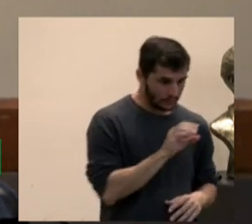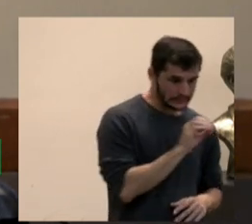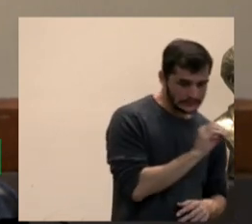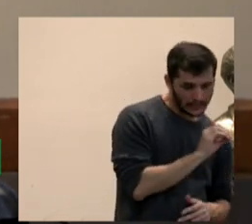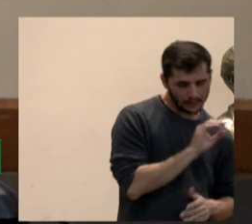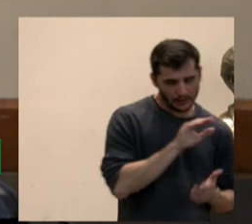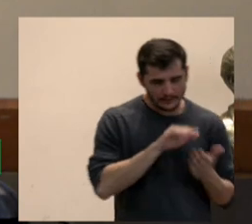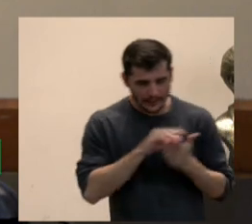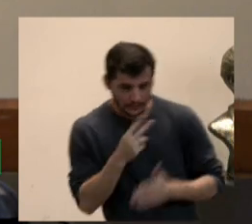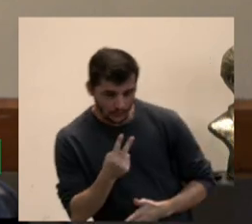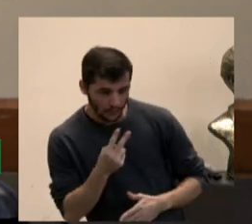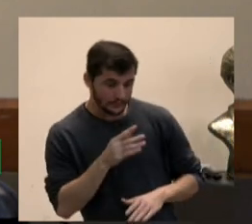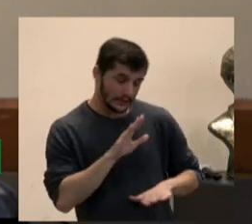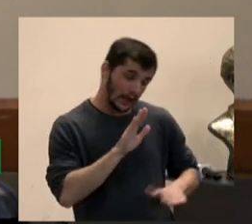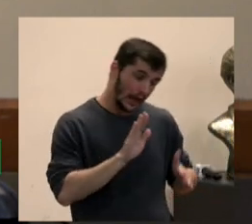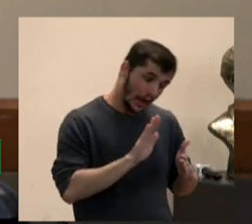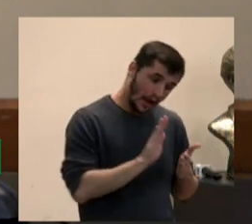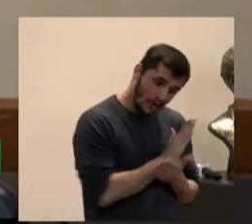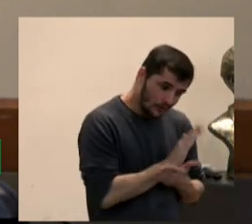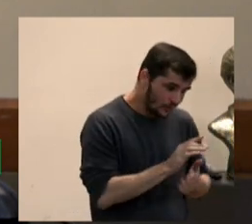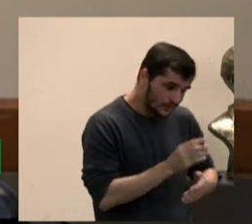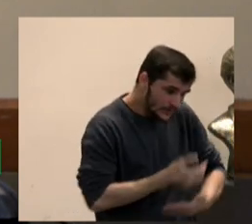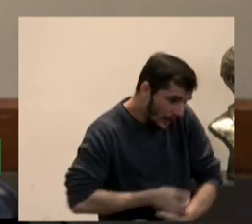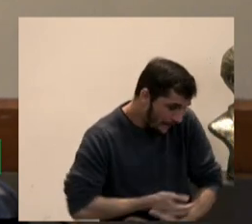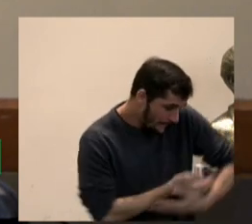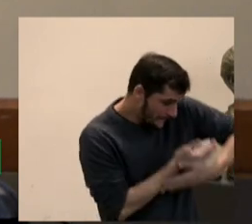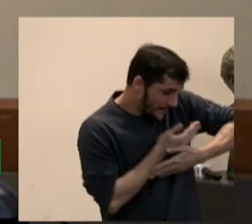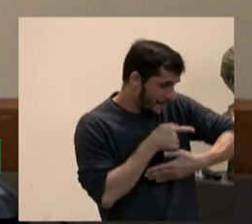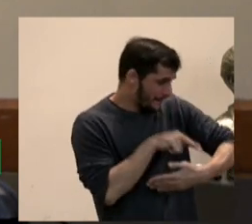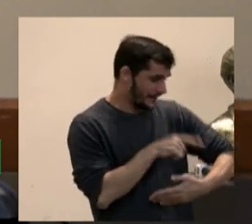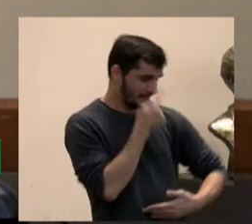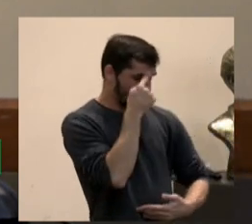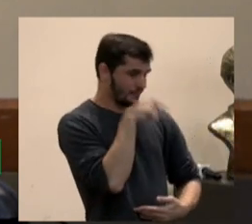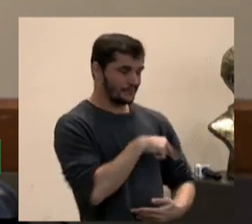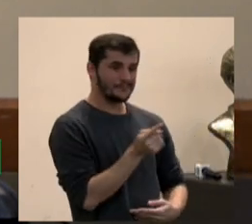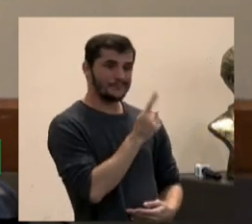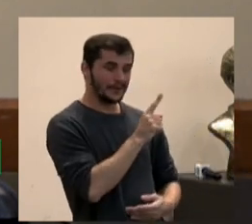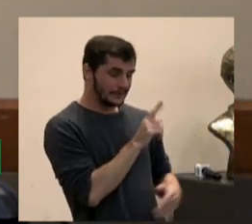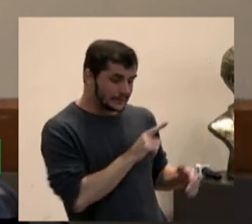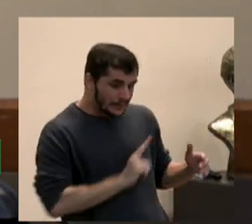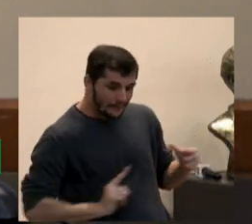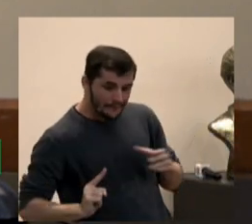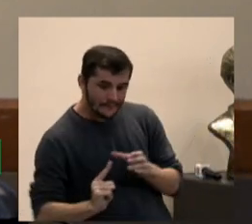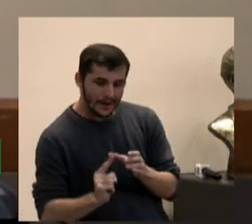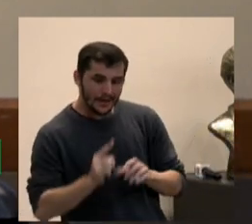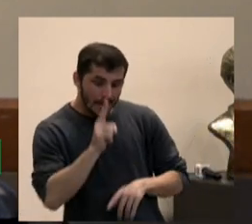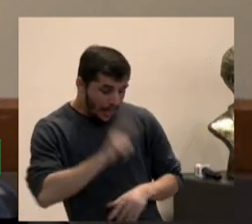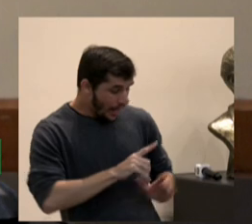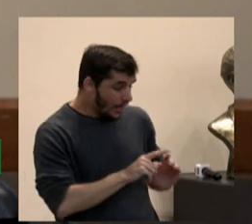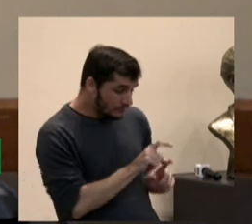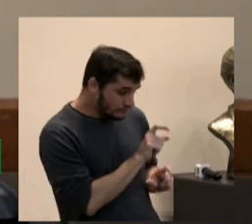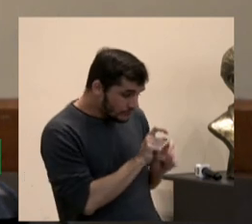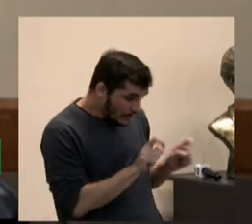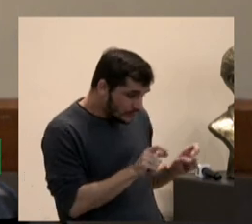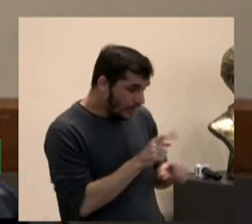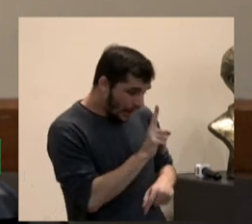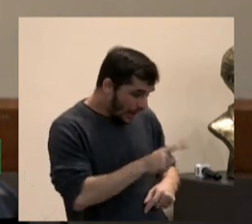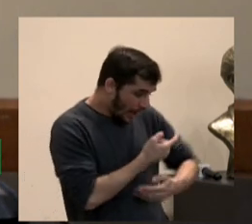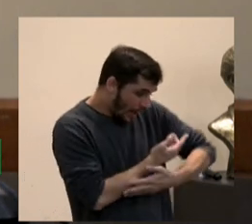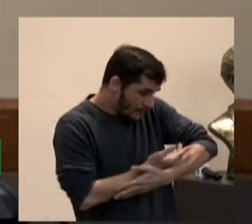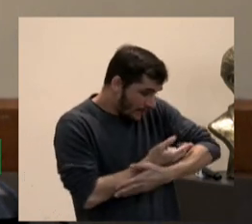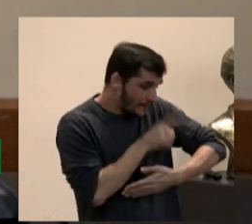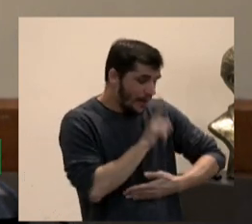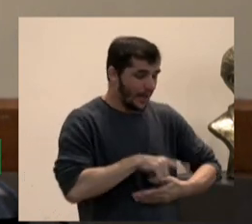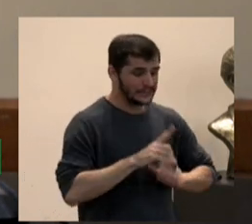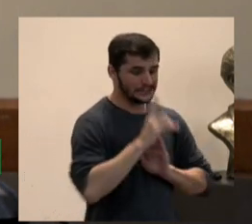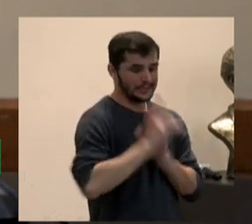não inclui os bebês, então é importante a gente pensar nos bebês também como sujeitos, né, de direitos. A questão